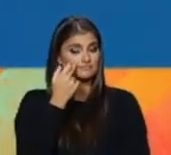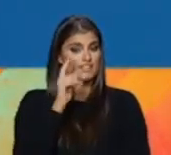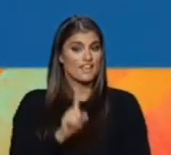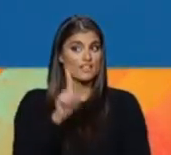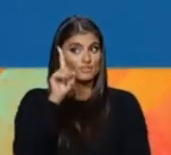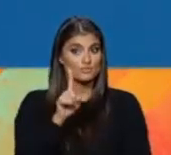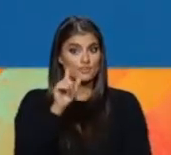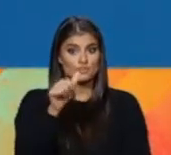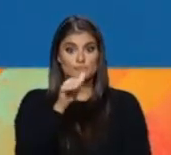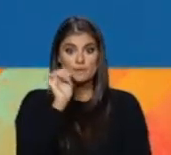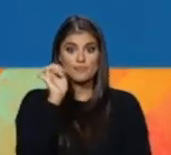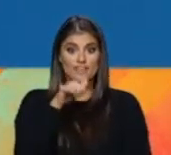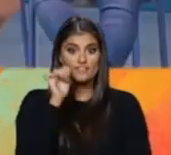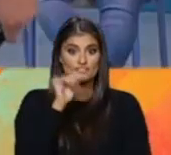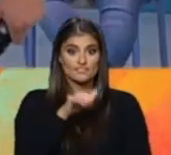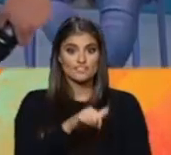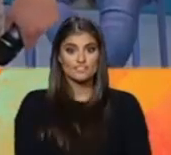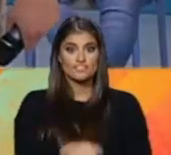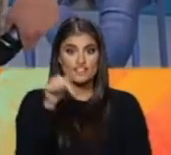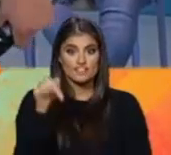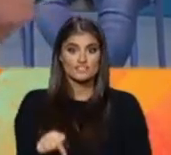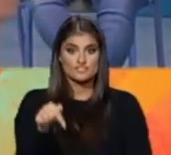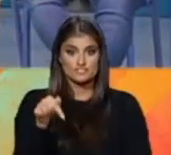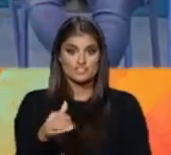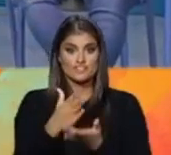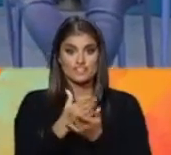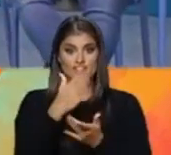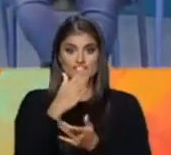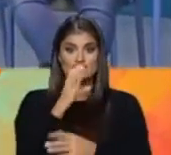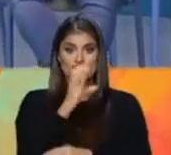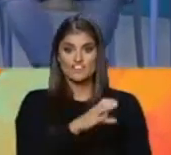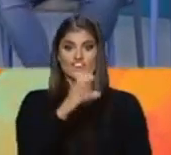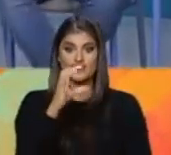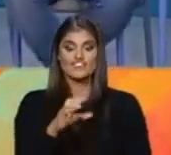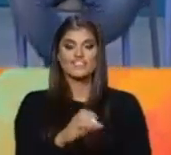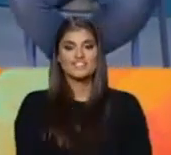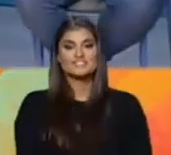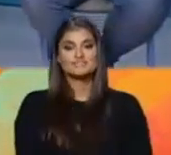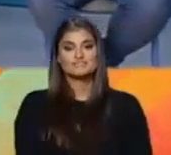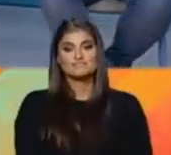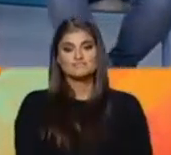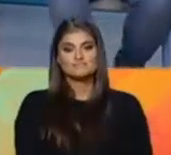norte bebem vinho, as do sul é só Coca-Cola.